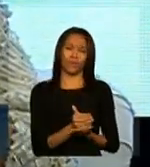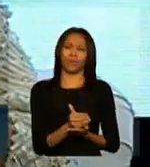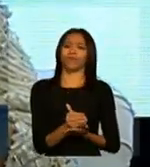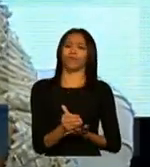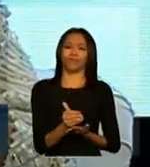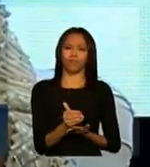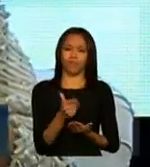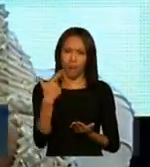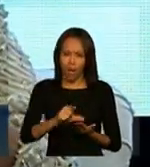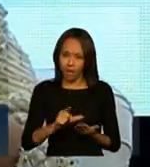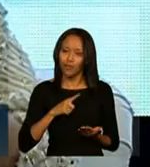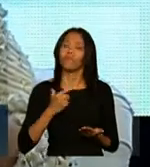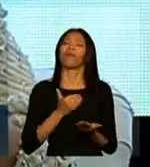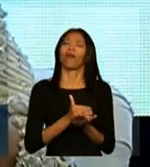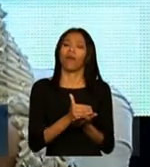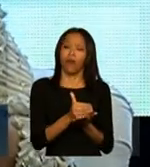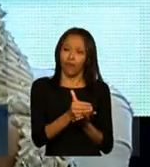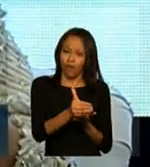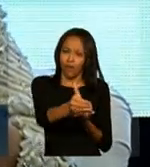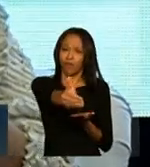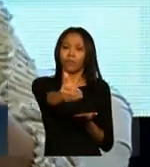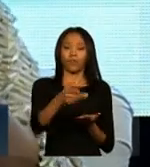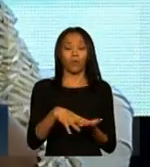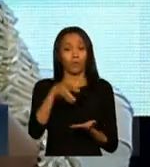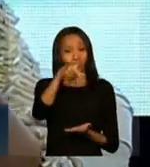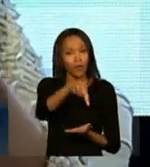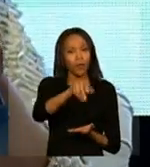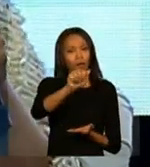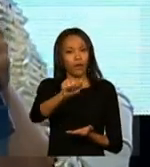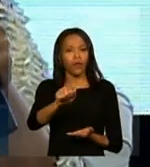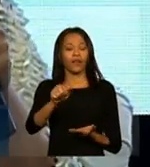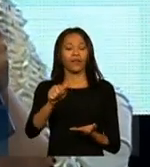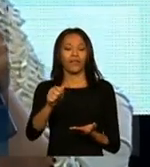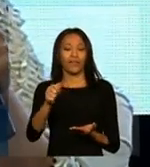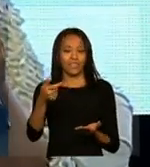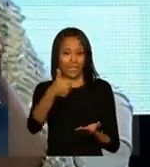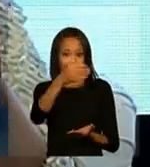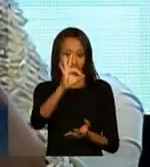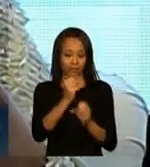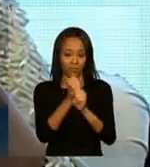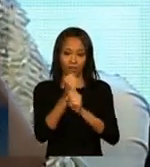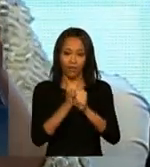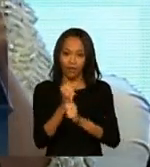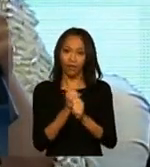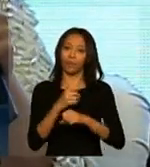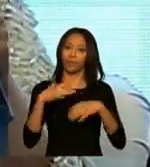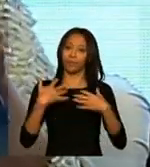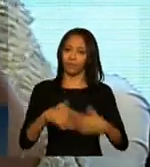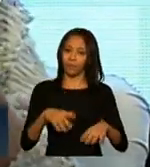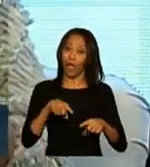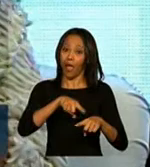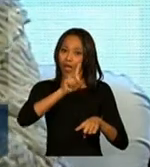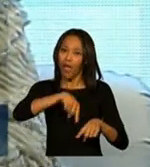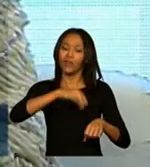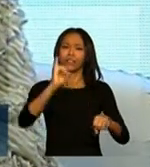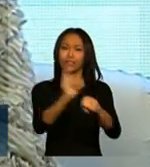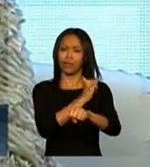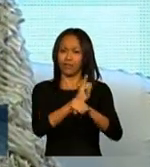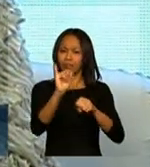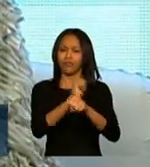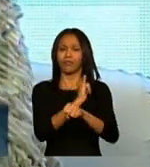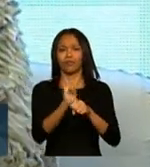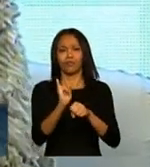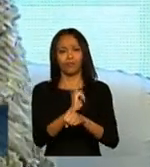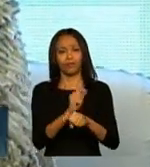ele chega nesses 10 anos tendo o grande desafio de ser uma das ferramentas mais